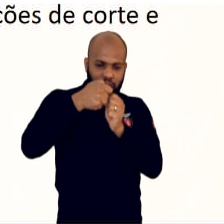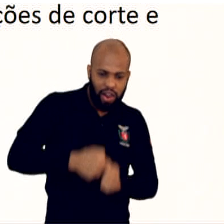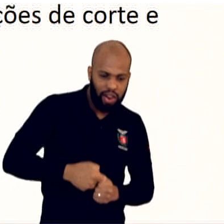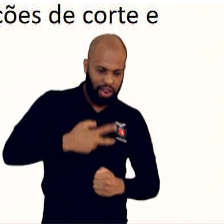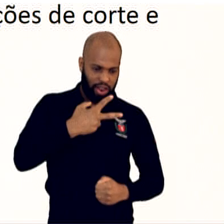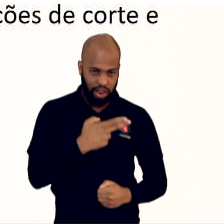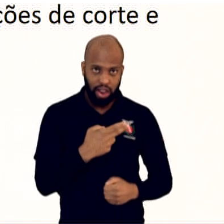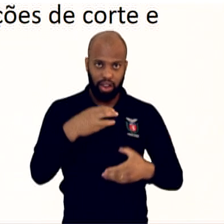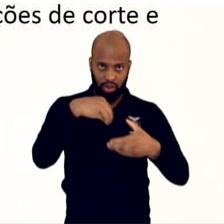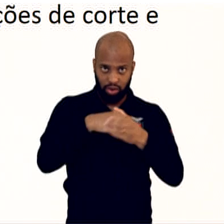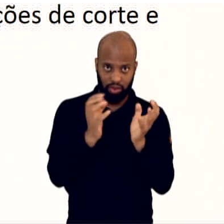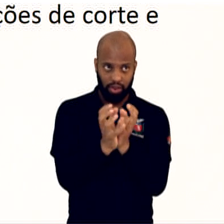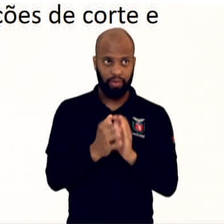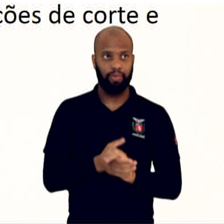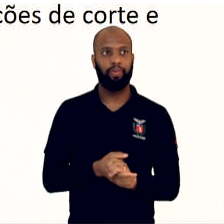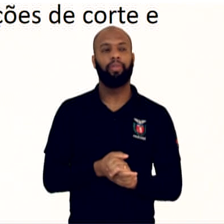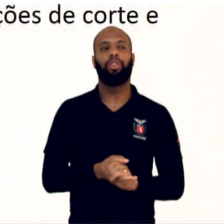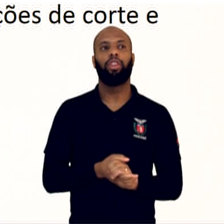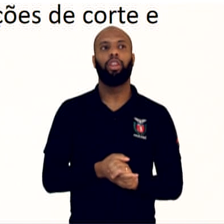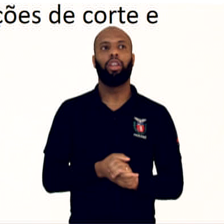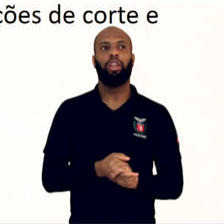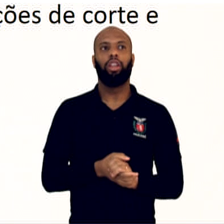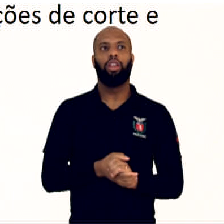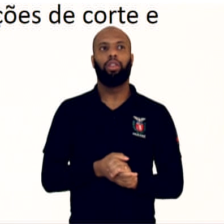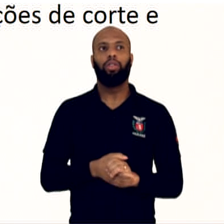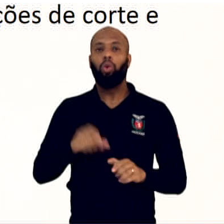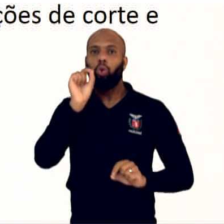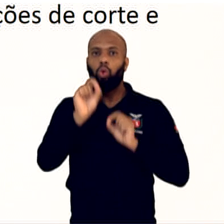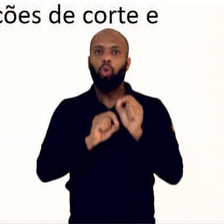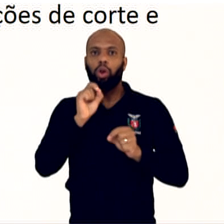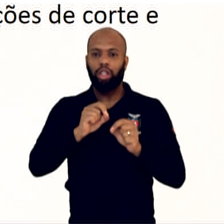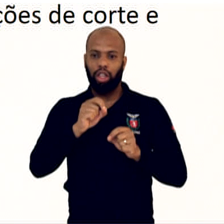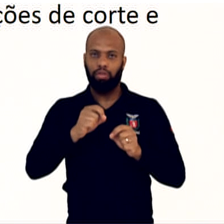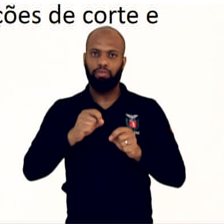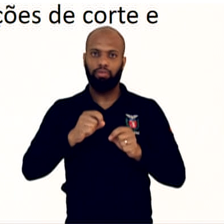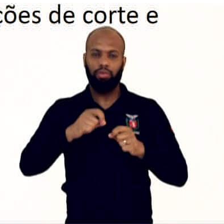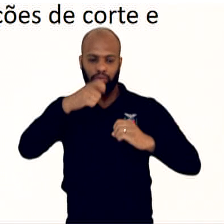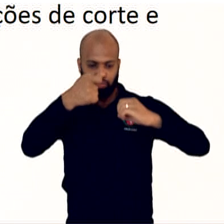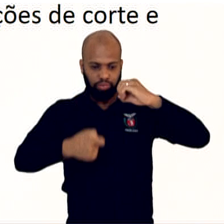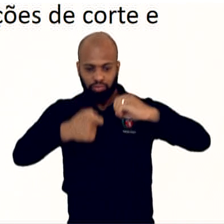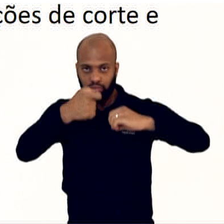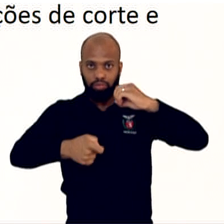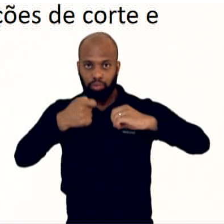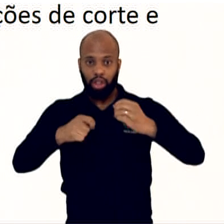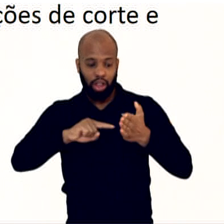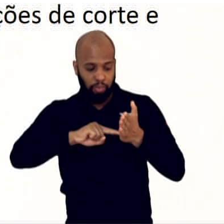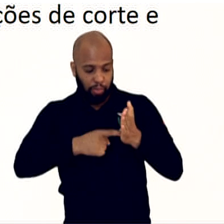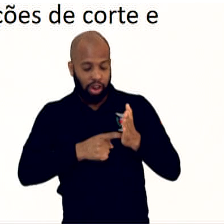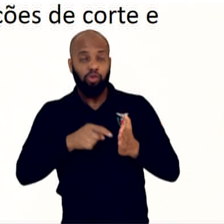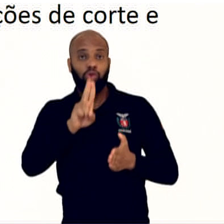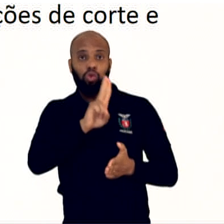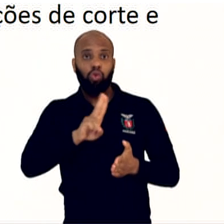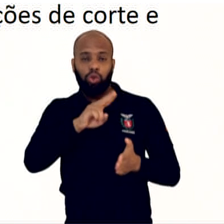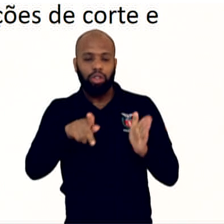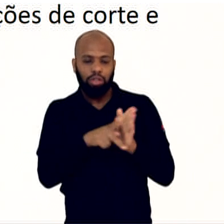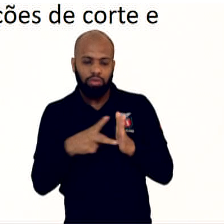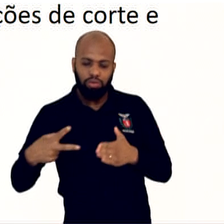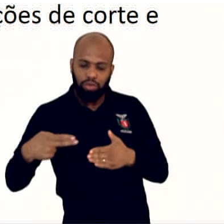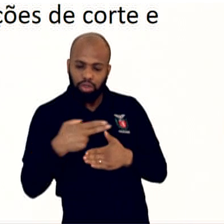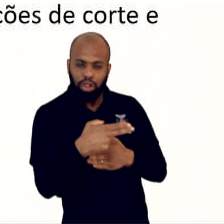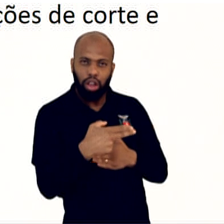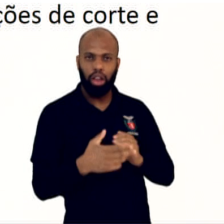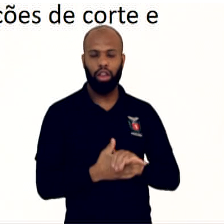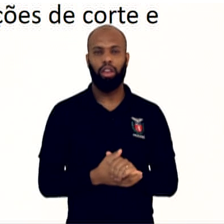um exemplo de polia? D. Parafuso é um tipo de plano inclinado geralmente usado para cortar objetos? Ou letra